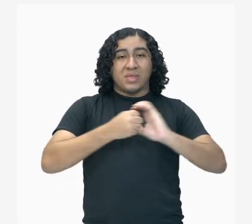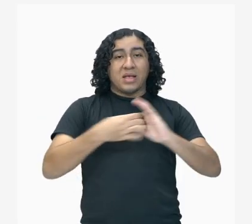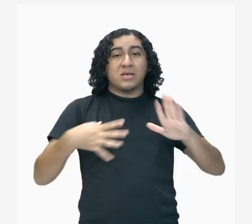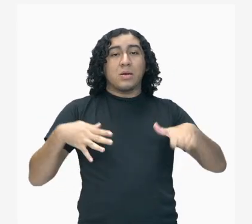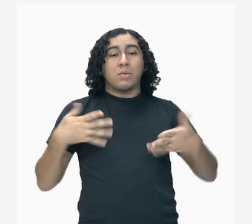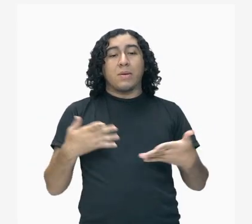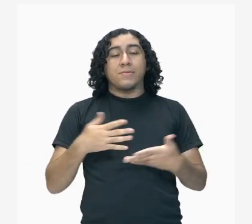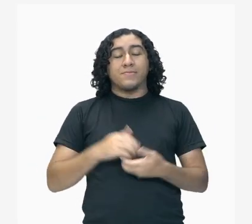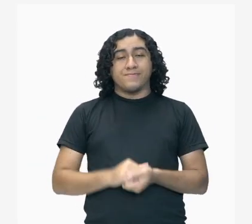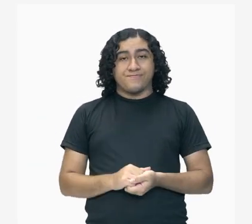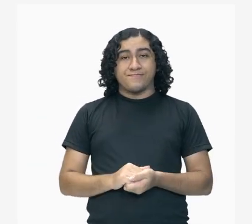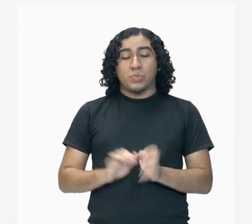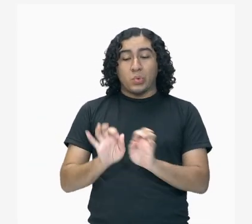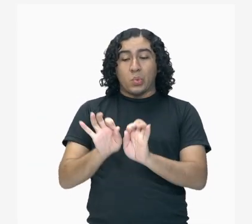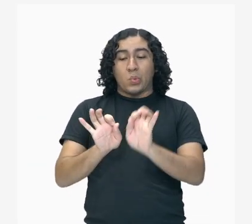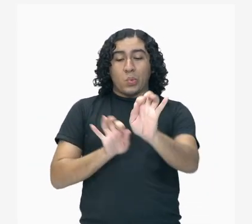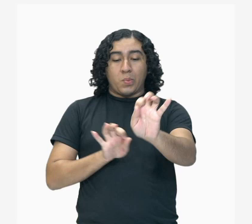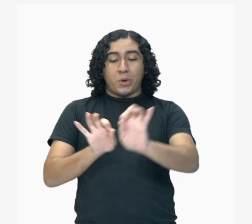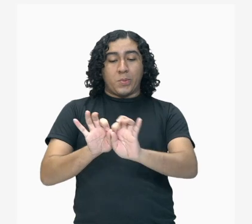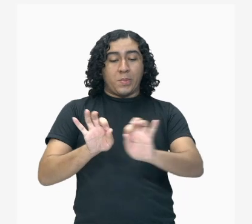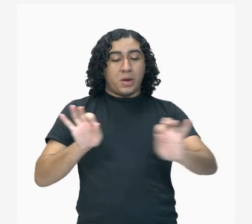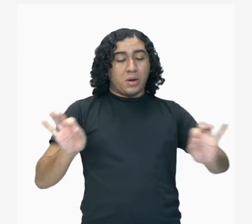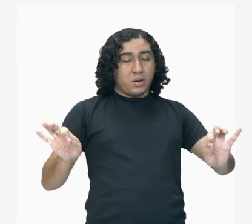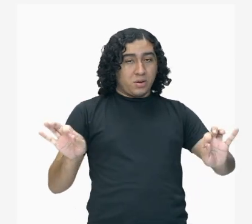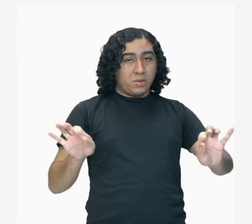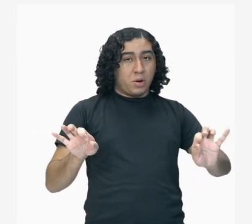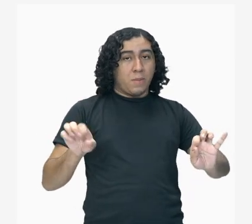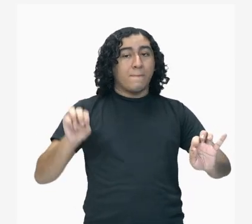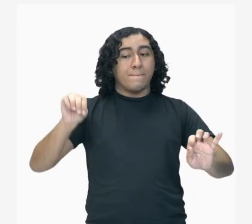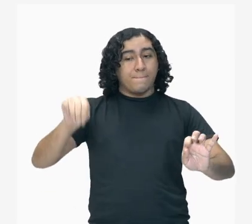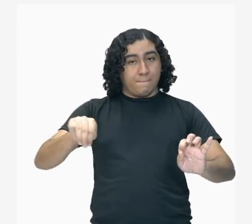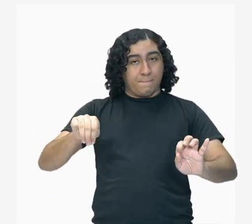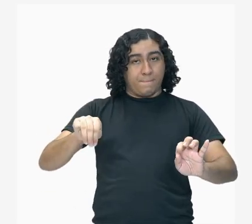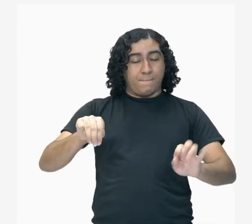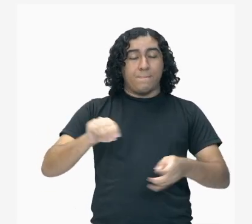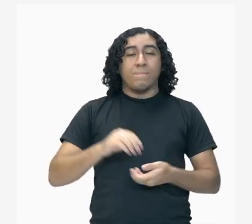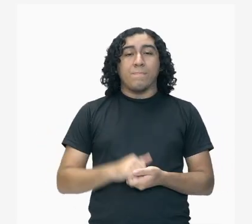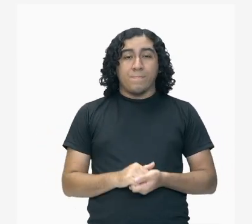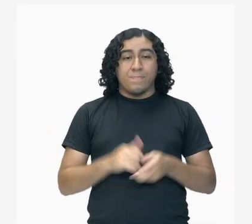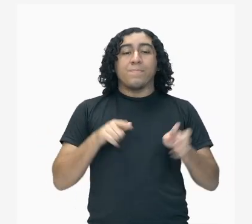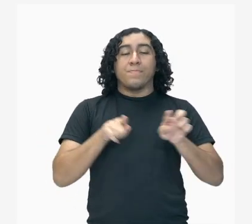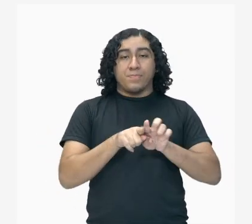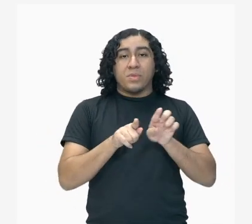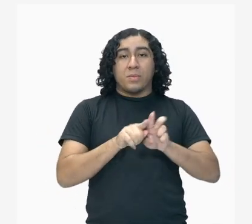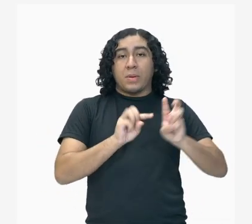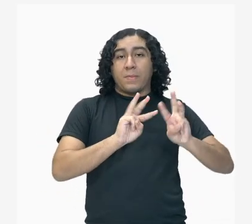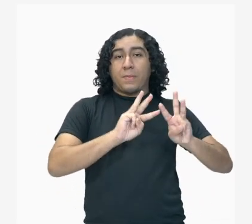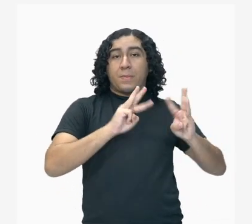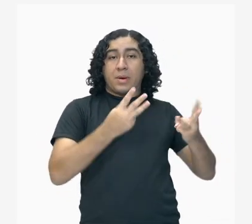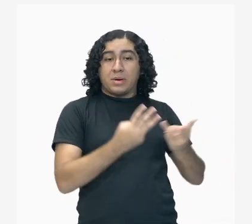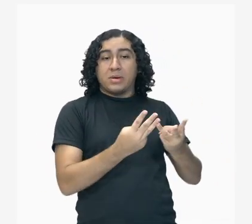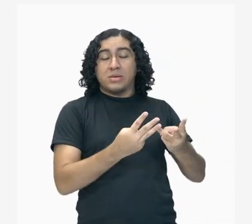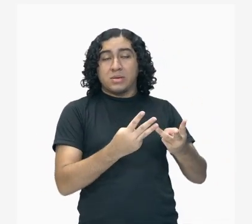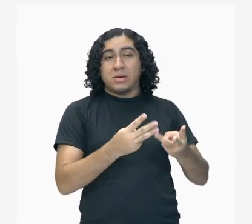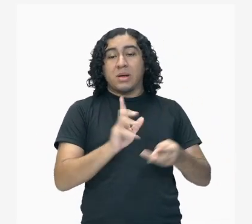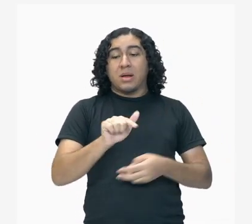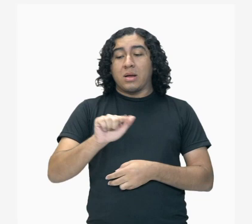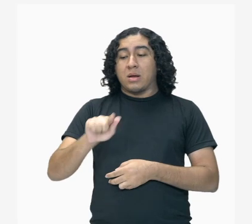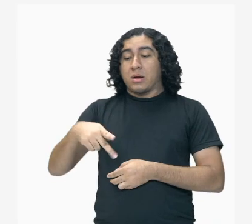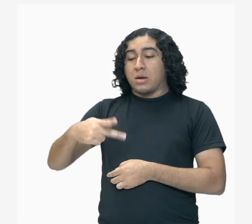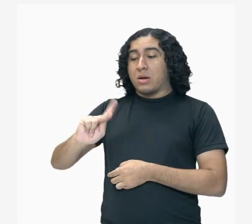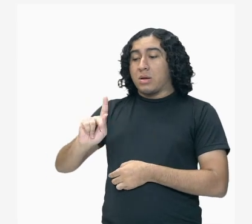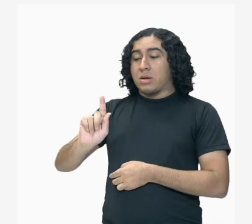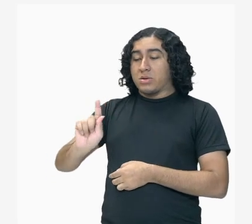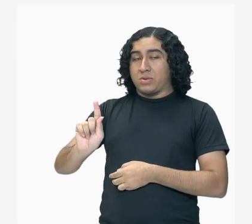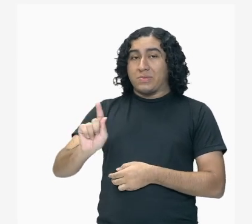são o comprimento que é medido em metros e a massa que é medida em